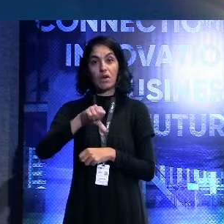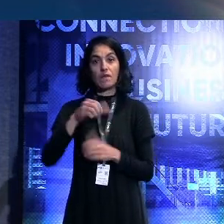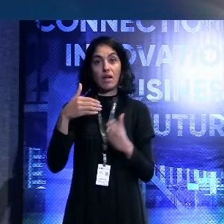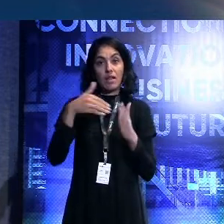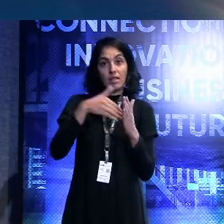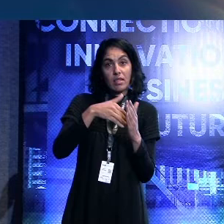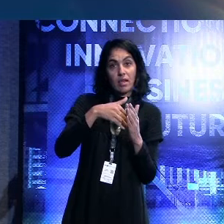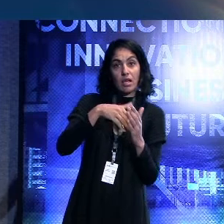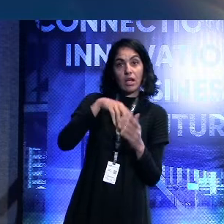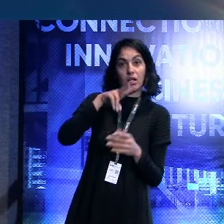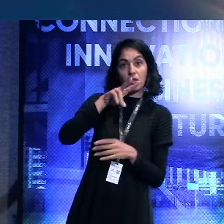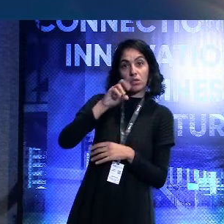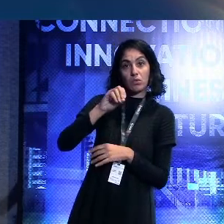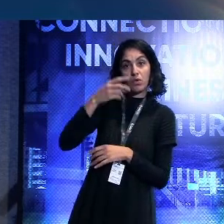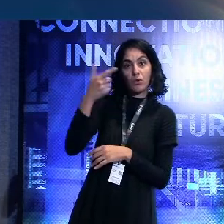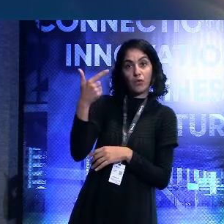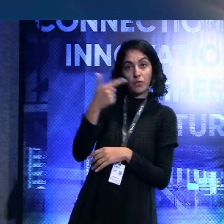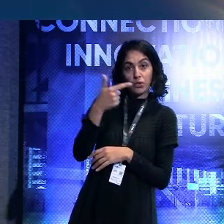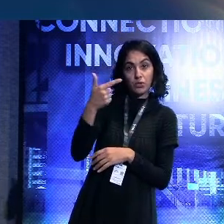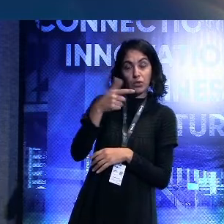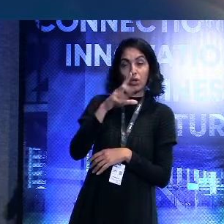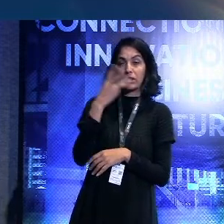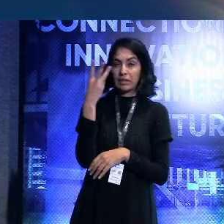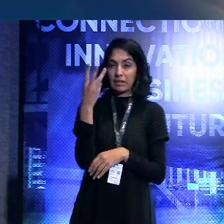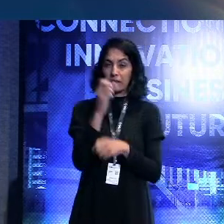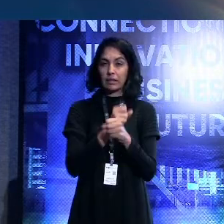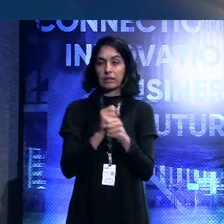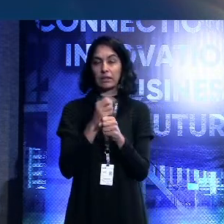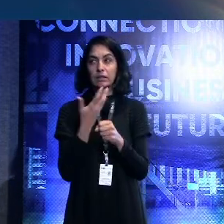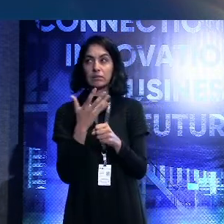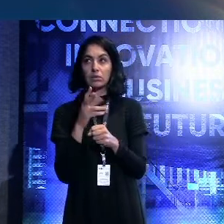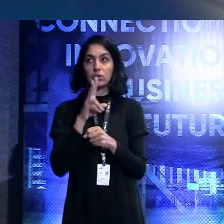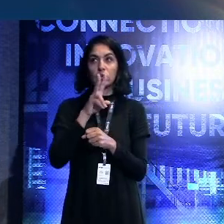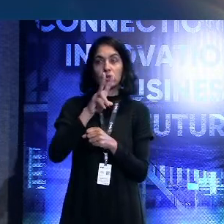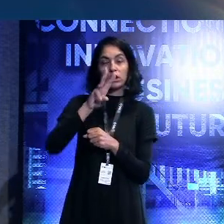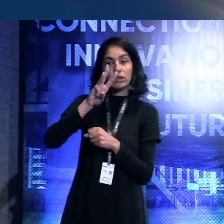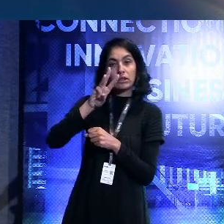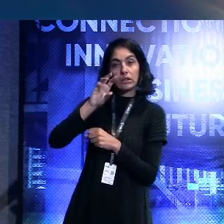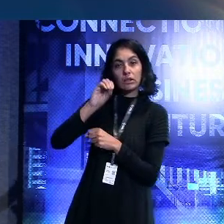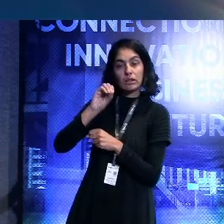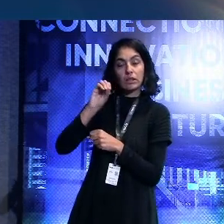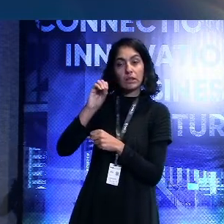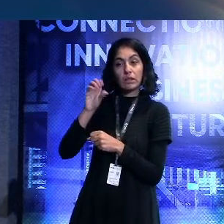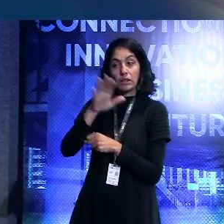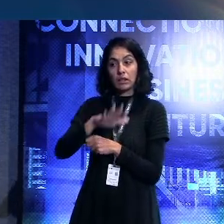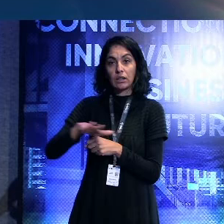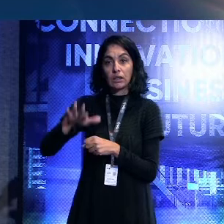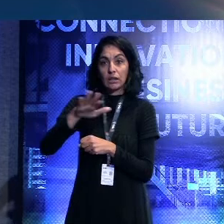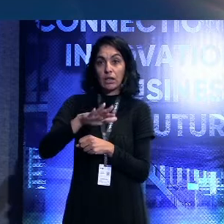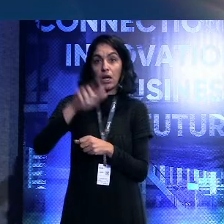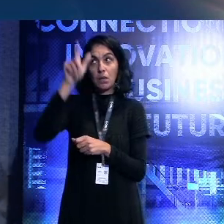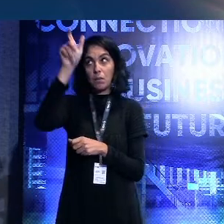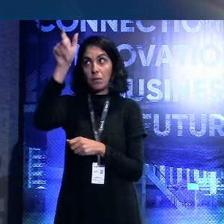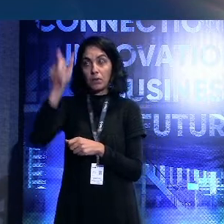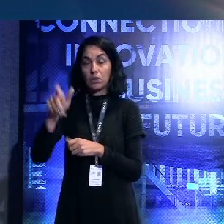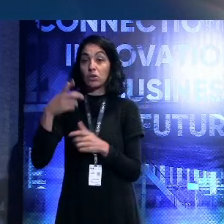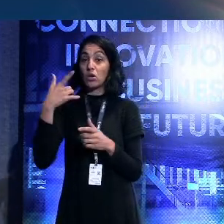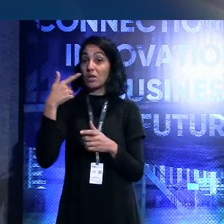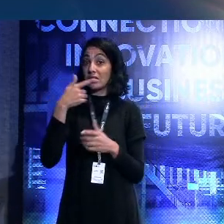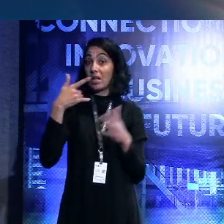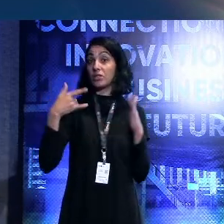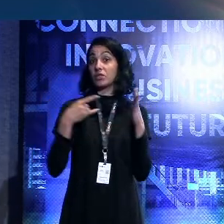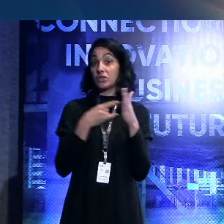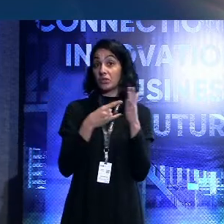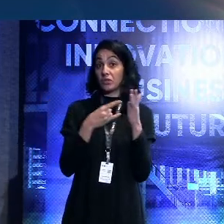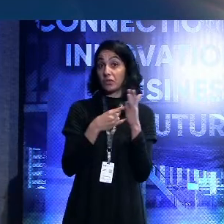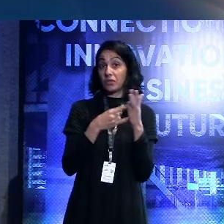de 22, aqui, né, esses 3 anos, mais ou menos 230 pessoas na área de tecnologia, eram 7 desenvolvedores. E depois,